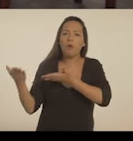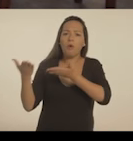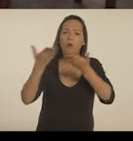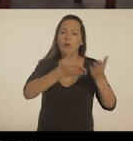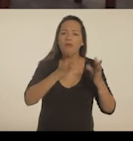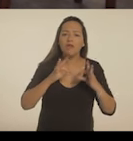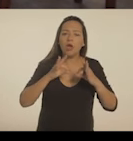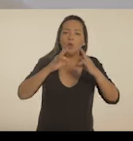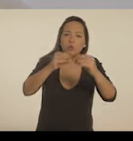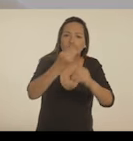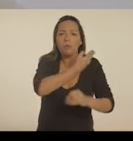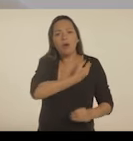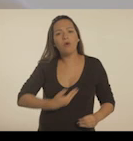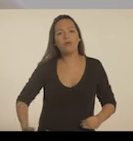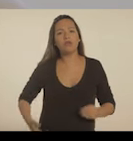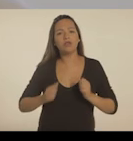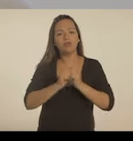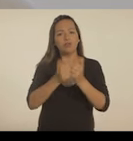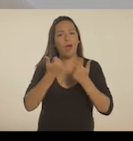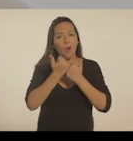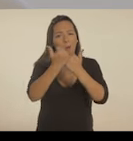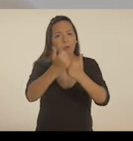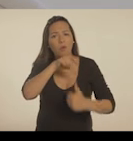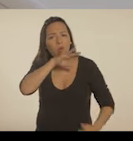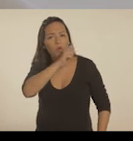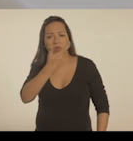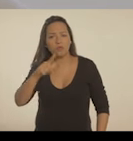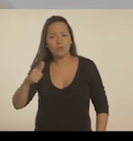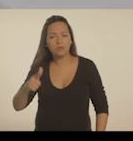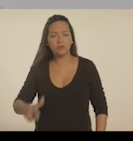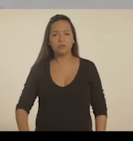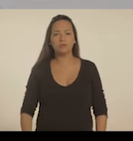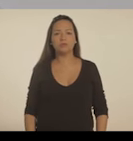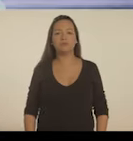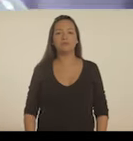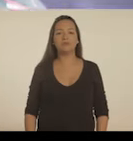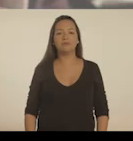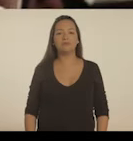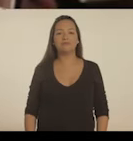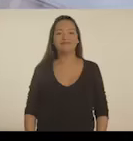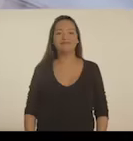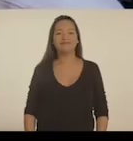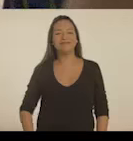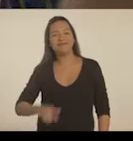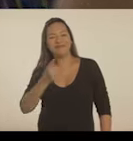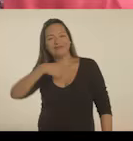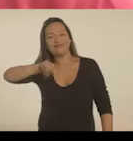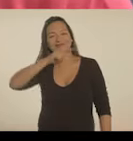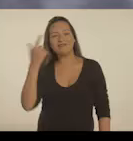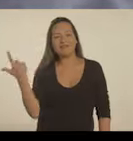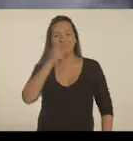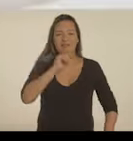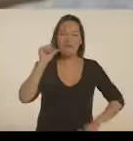de melhor para governar com a gente. Por quê? Porque a gente não chamou o que há de ruim para apoiar a gente durante a eleição.